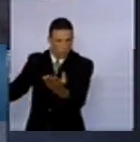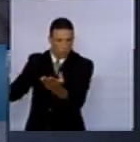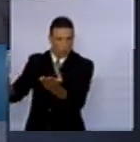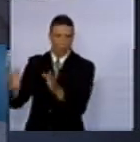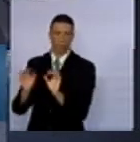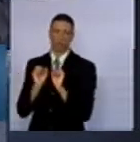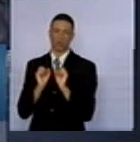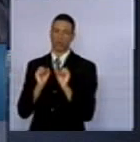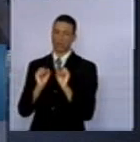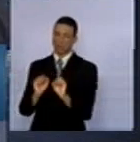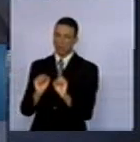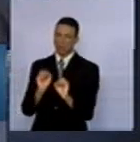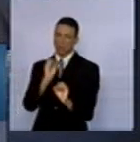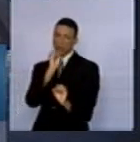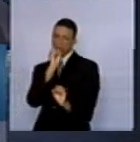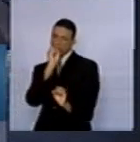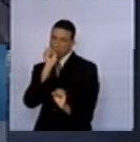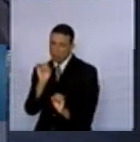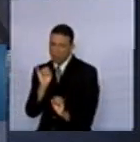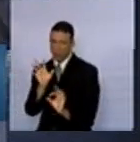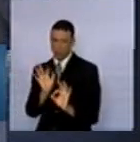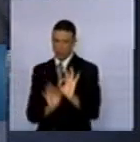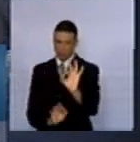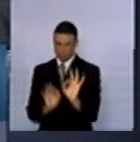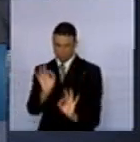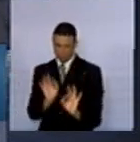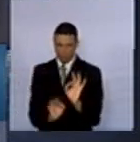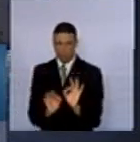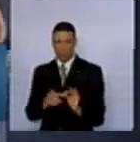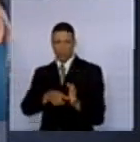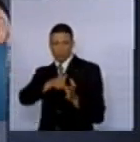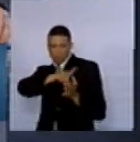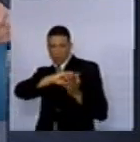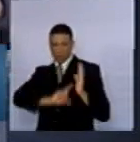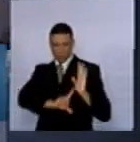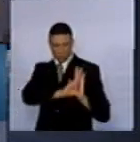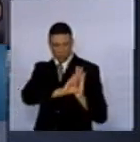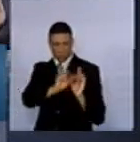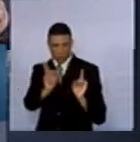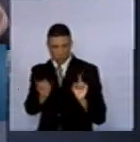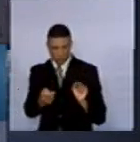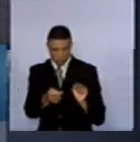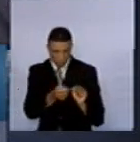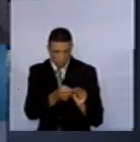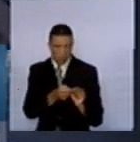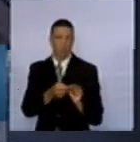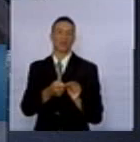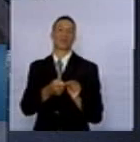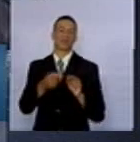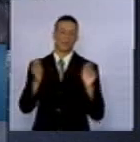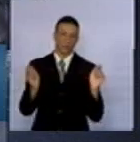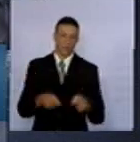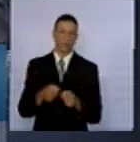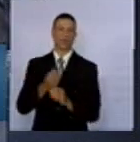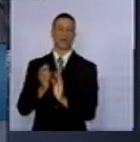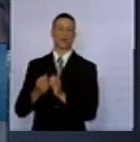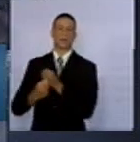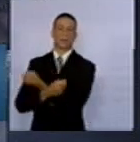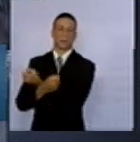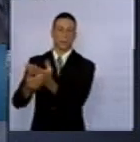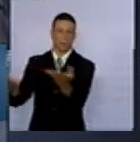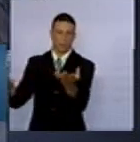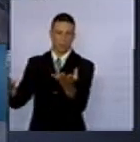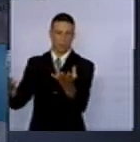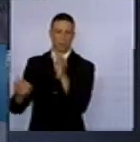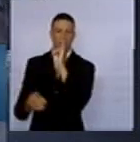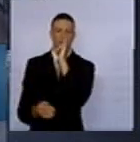venha produzir alguns dos efeitos que a lei proponha com isso nós